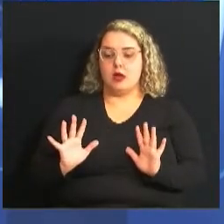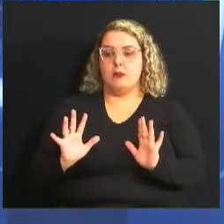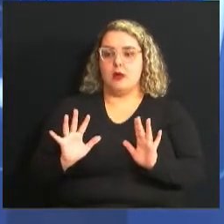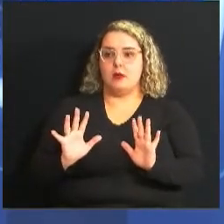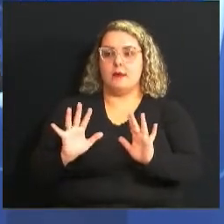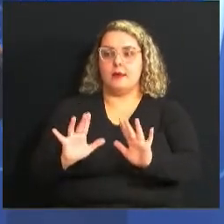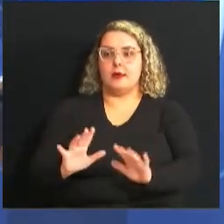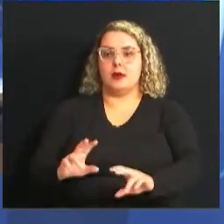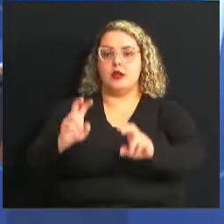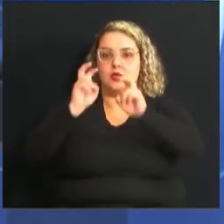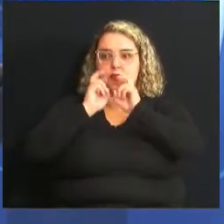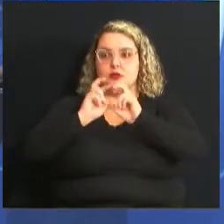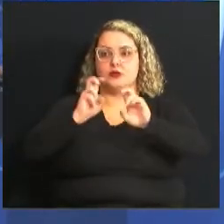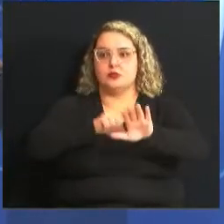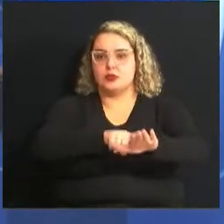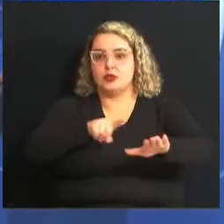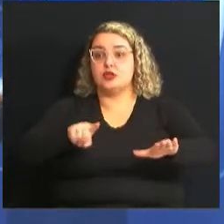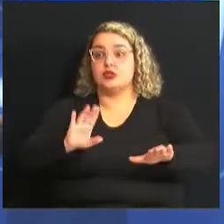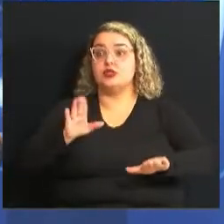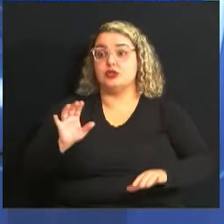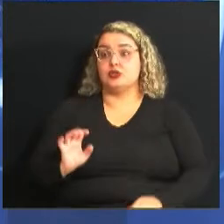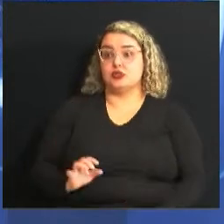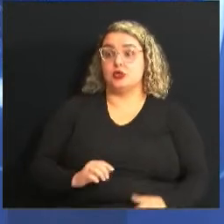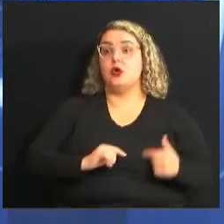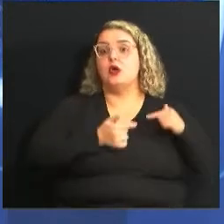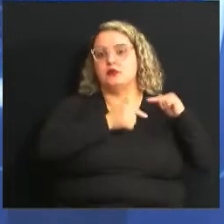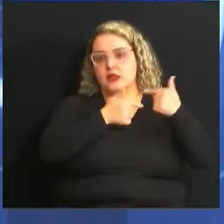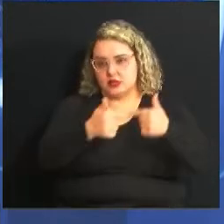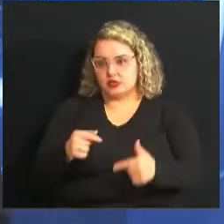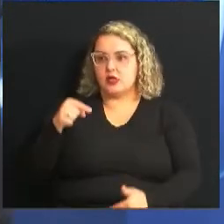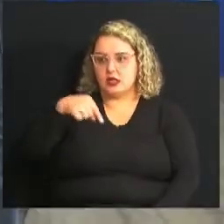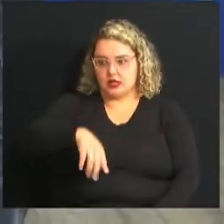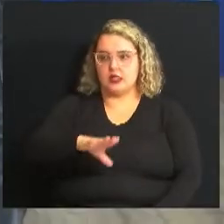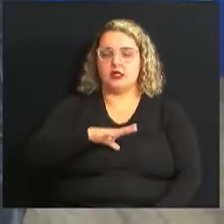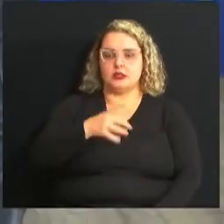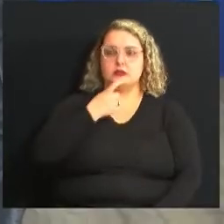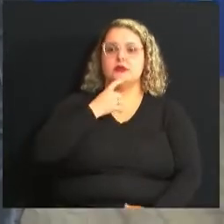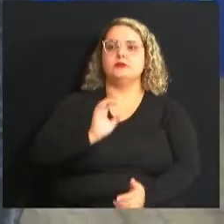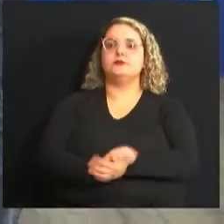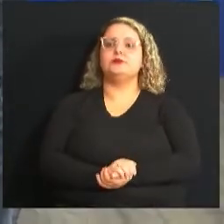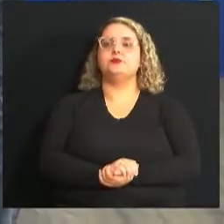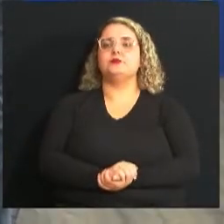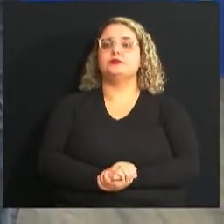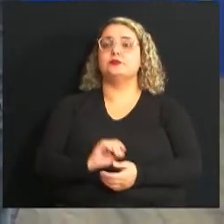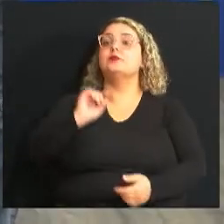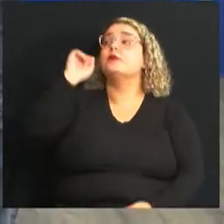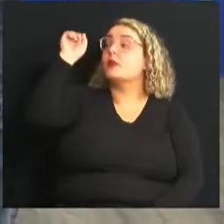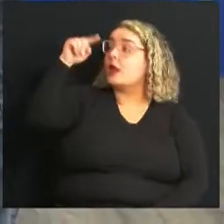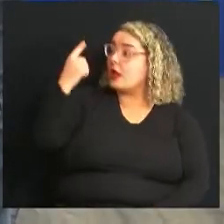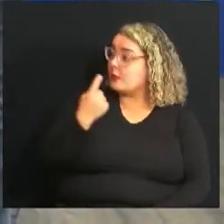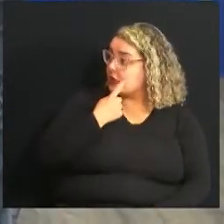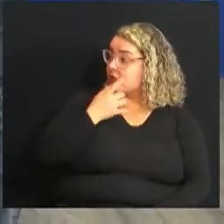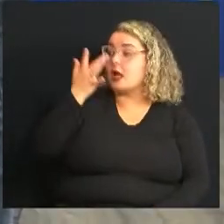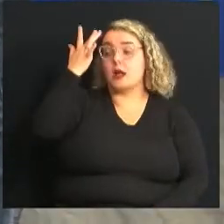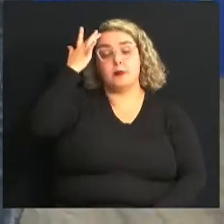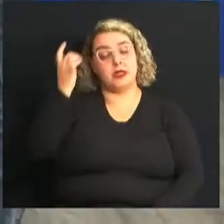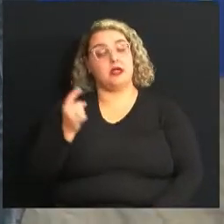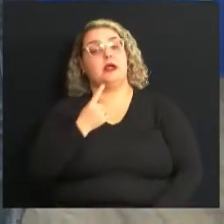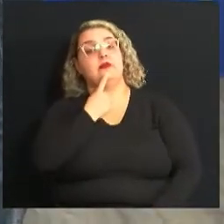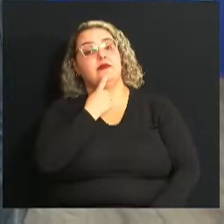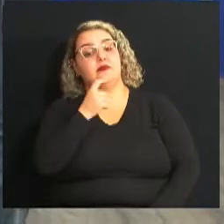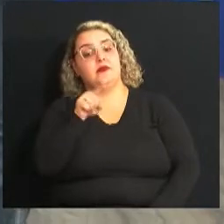dos Excluídos, que já também se tornou tradicional nesta data. E Mirna Abreu, já que amanhã é feriado, hora